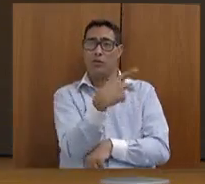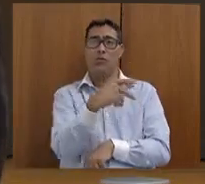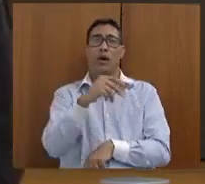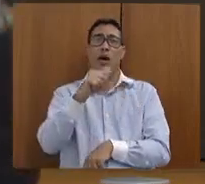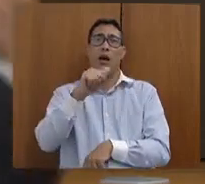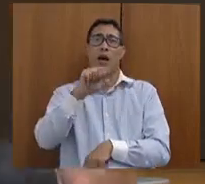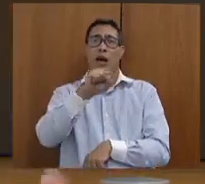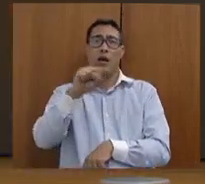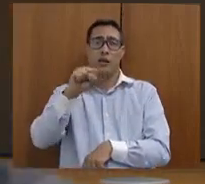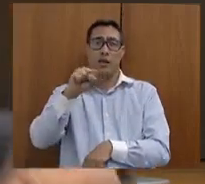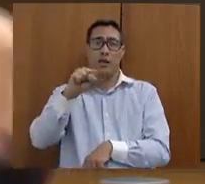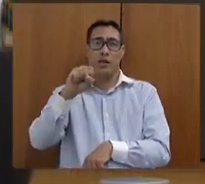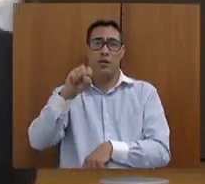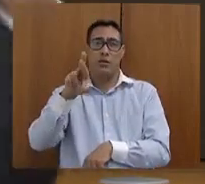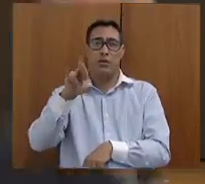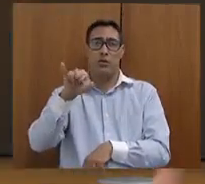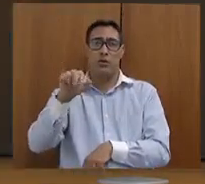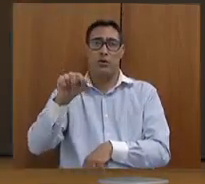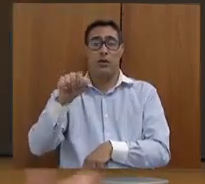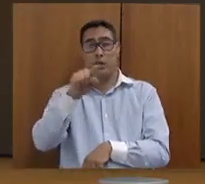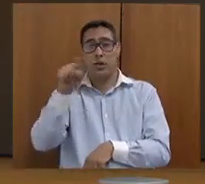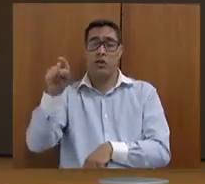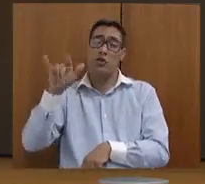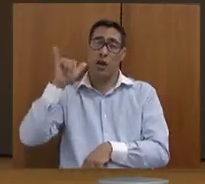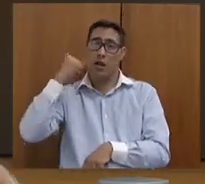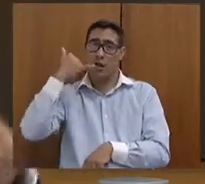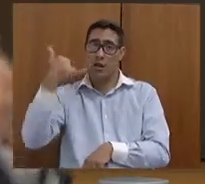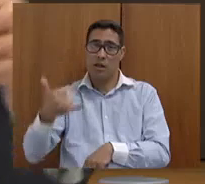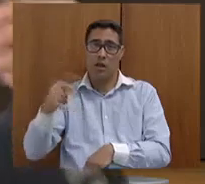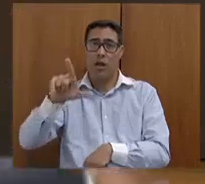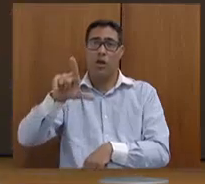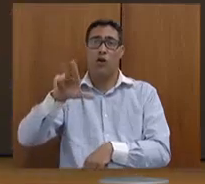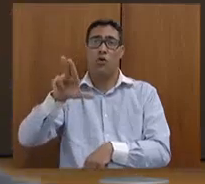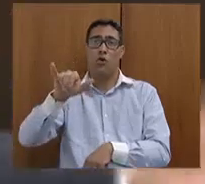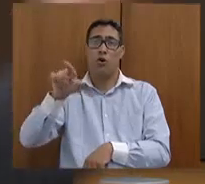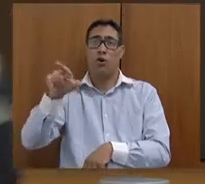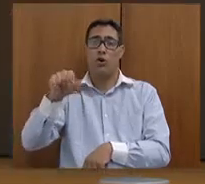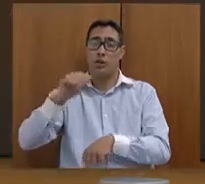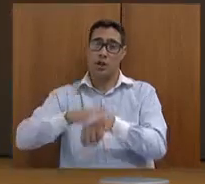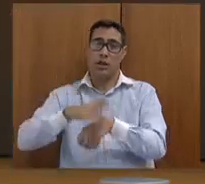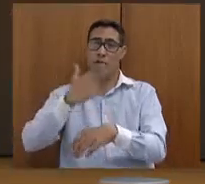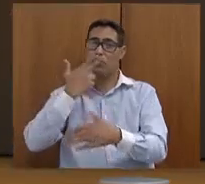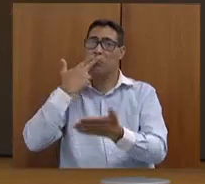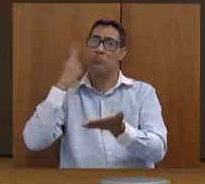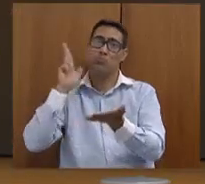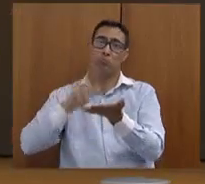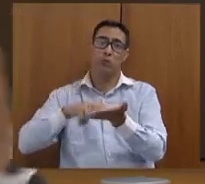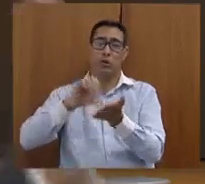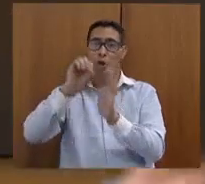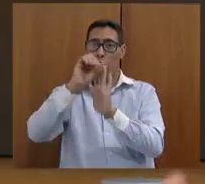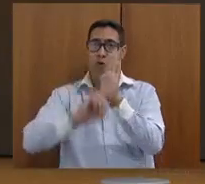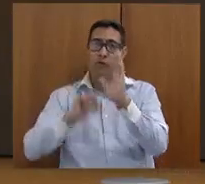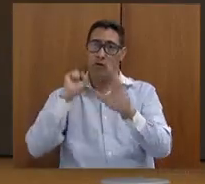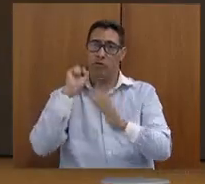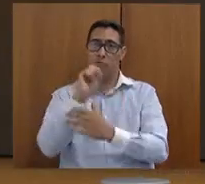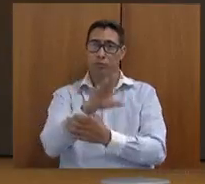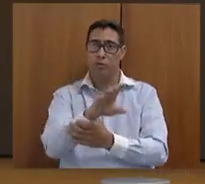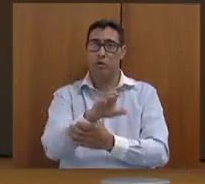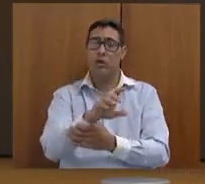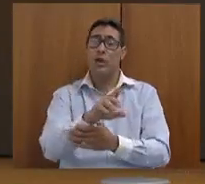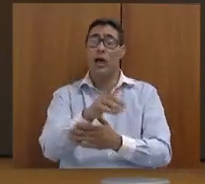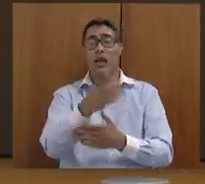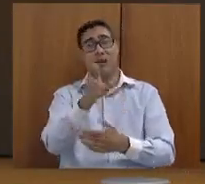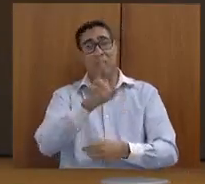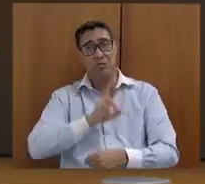Barreto Eu liguei para Luiza ela concordou mas aí na hora que nós mandamos o Ofício a resposta veio negativa a gente queria a sua